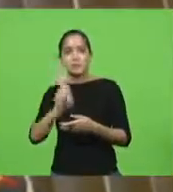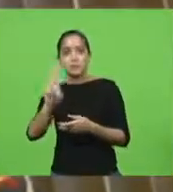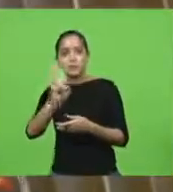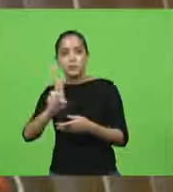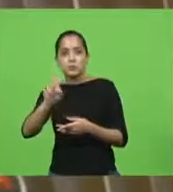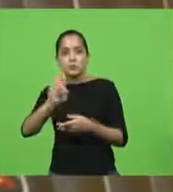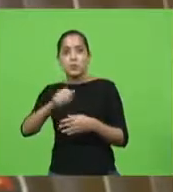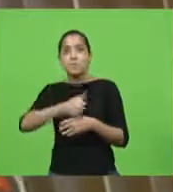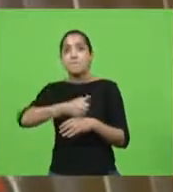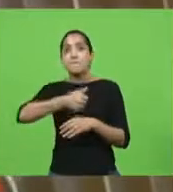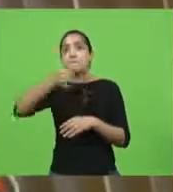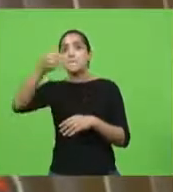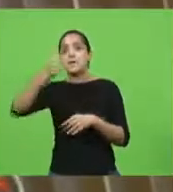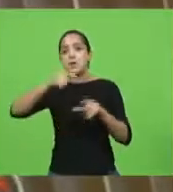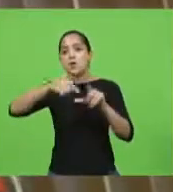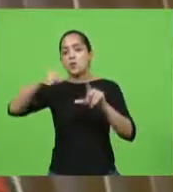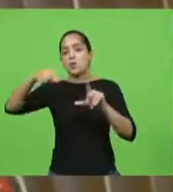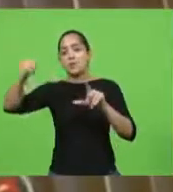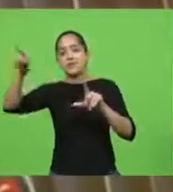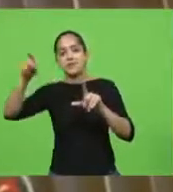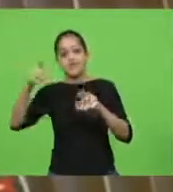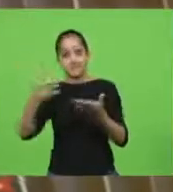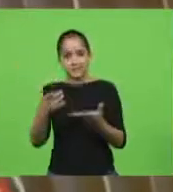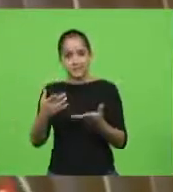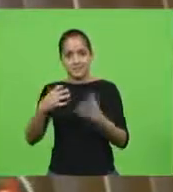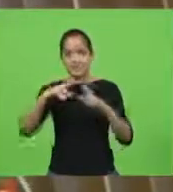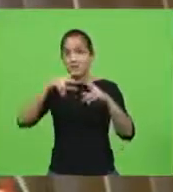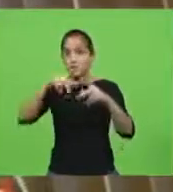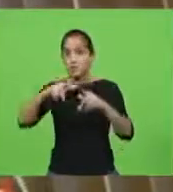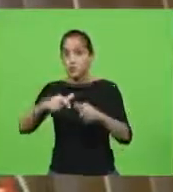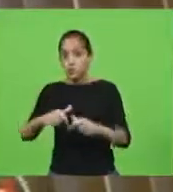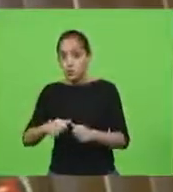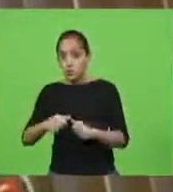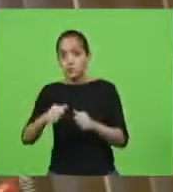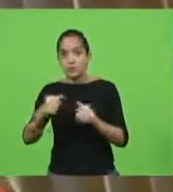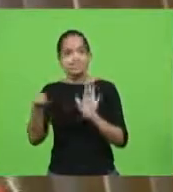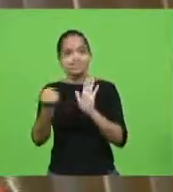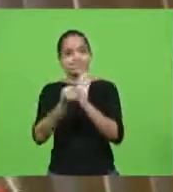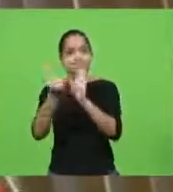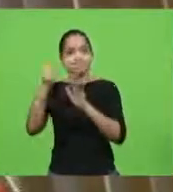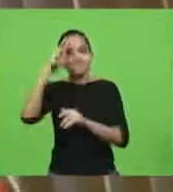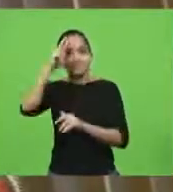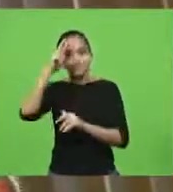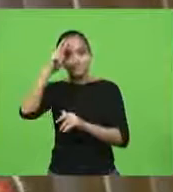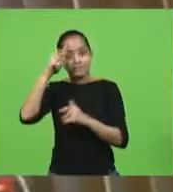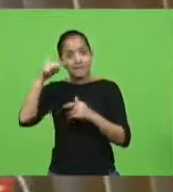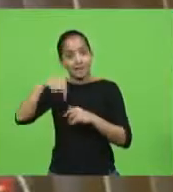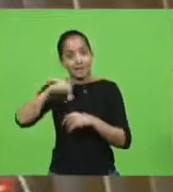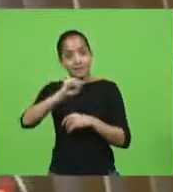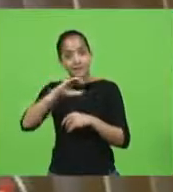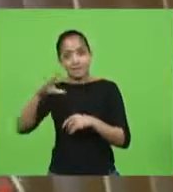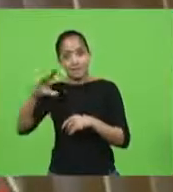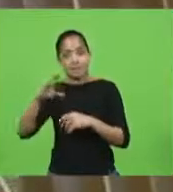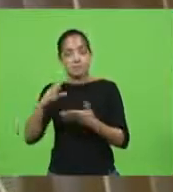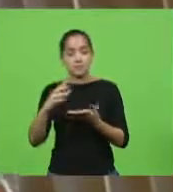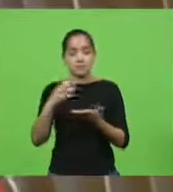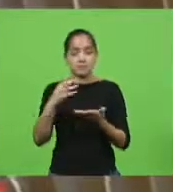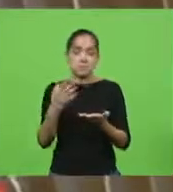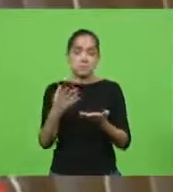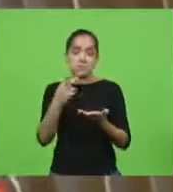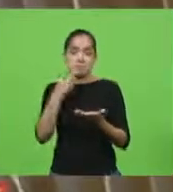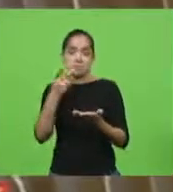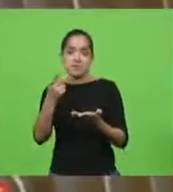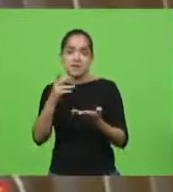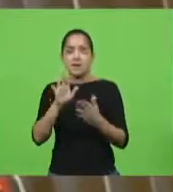os melhores índices da segurança pública em toda a série histórica aqui em Santa Catarina. Os senhores podem me dizer, não, mas